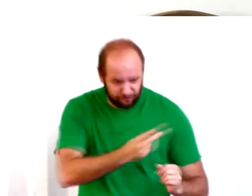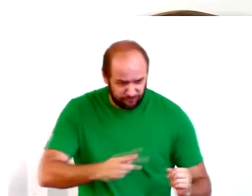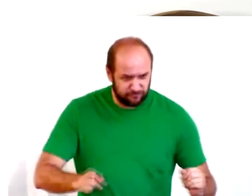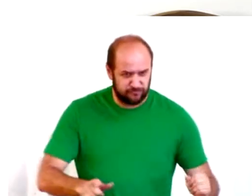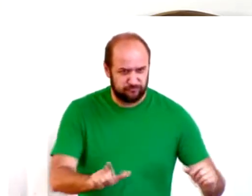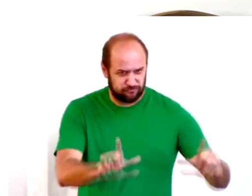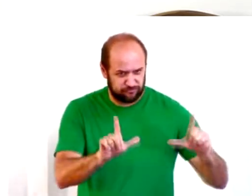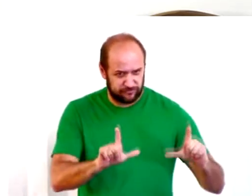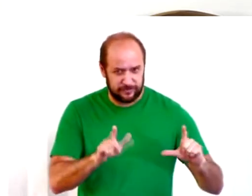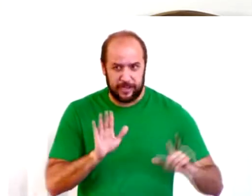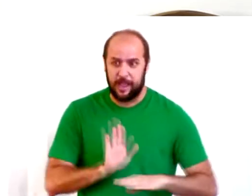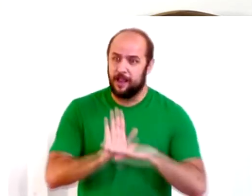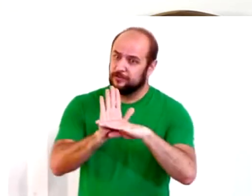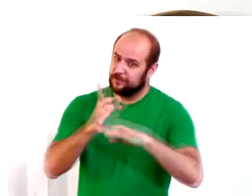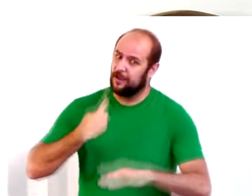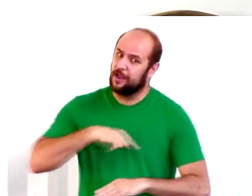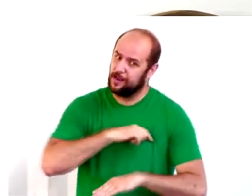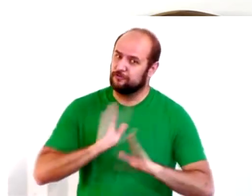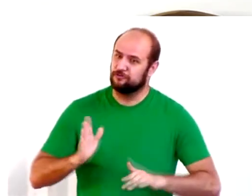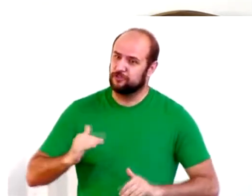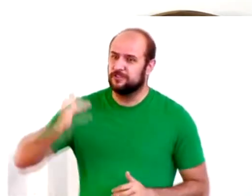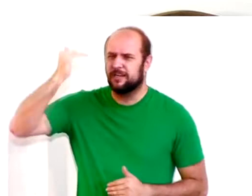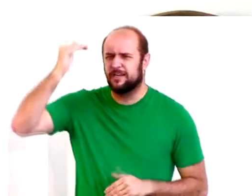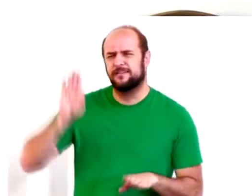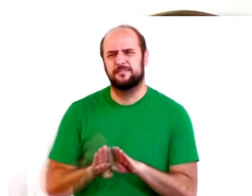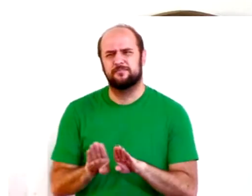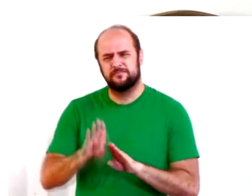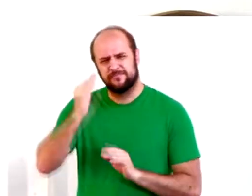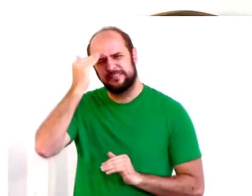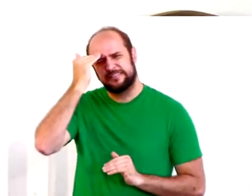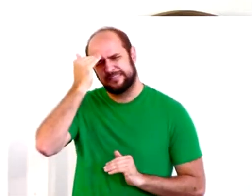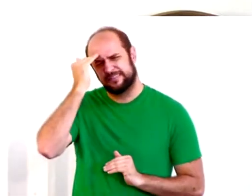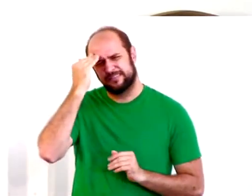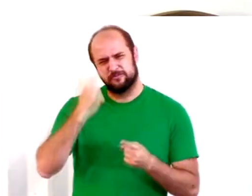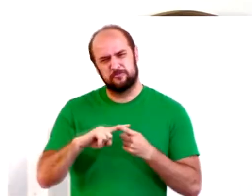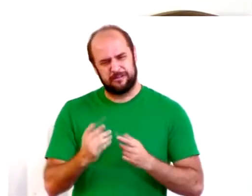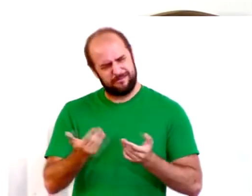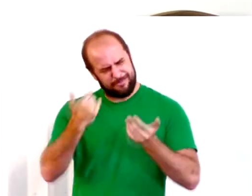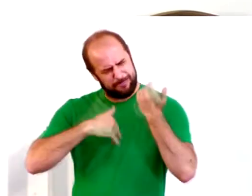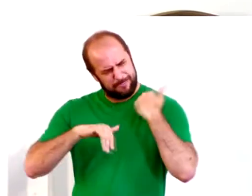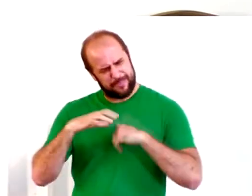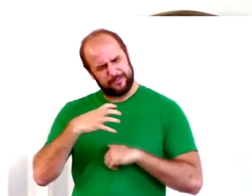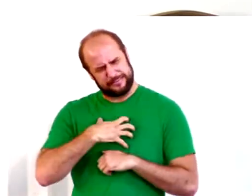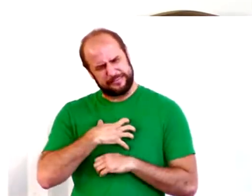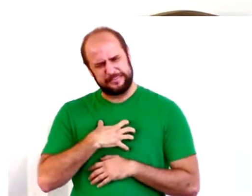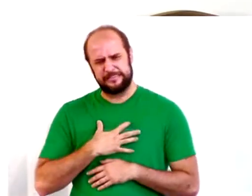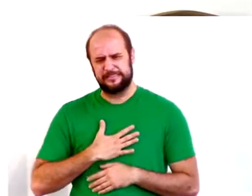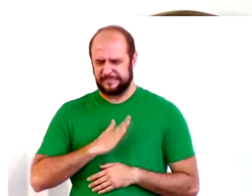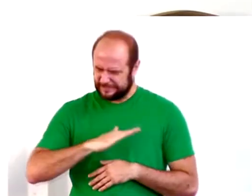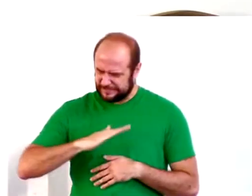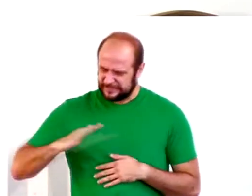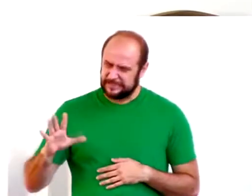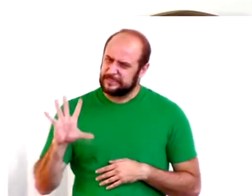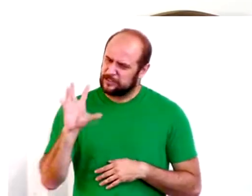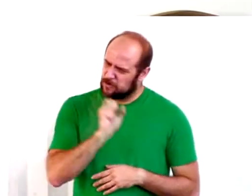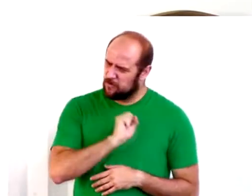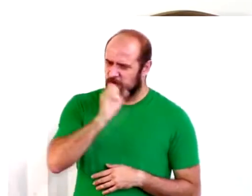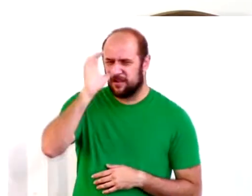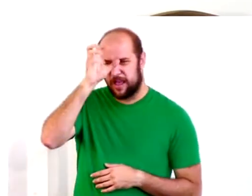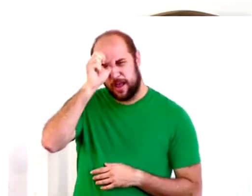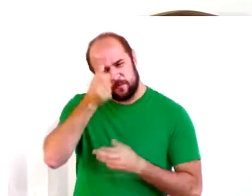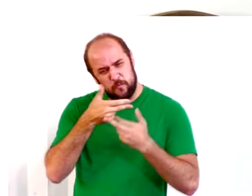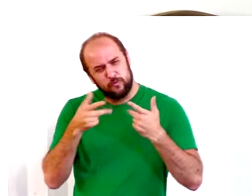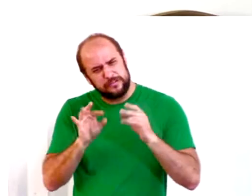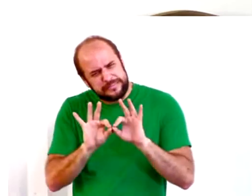também pode nos ajudar, porque de certa forma, há uma criança dentro de nós também, que gosta de compreender coisas simples, necessita de